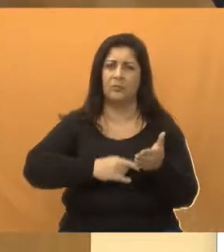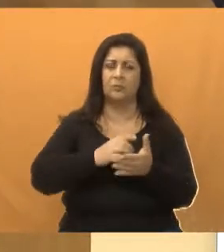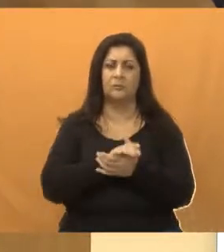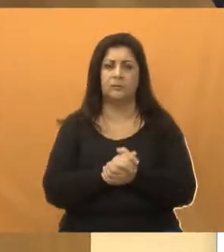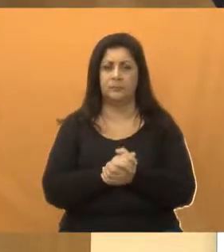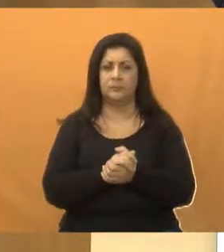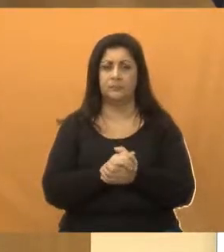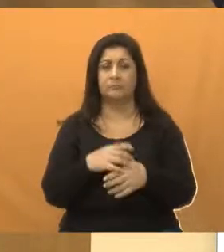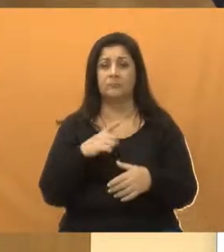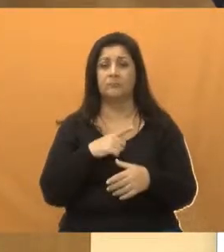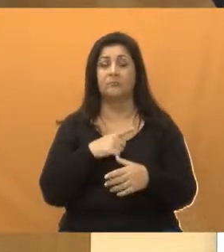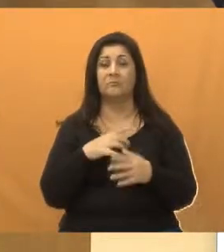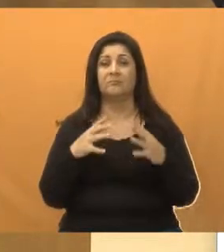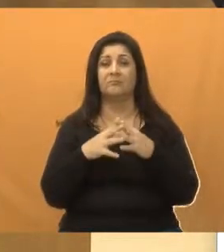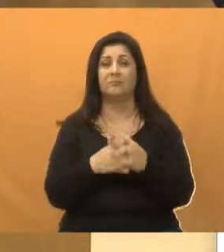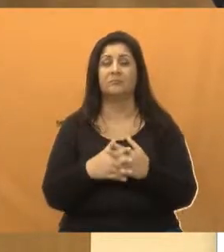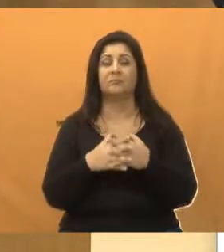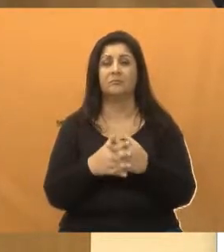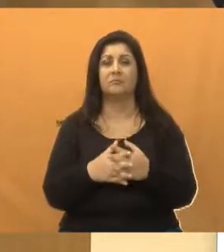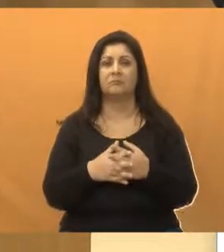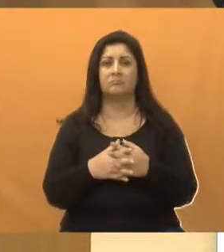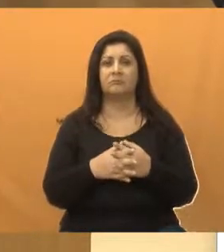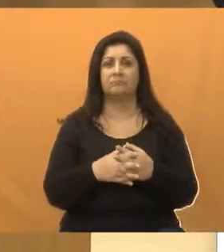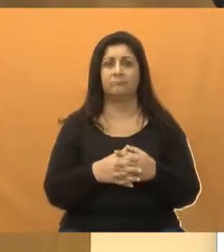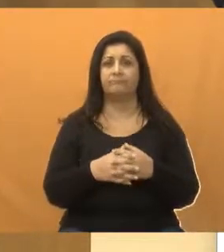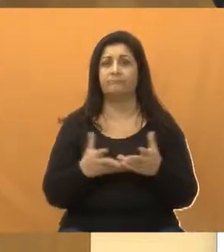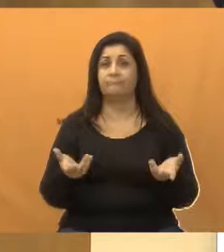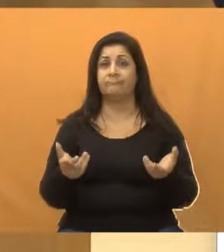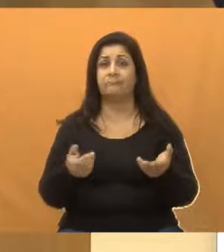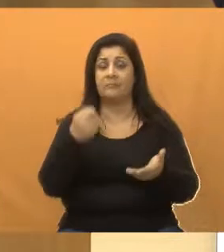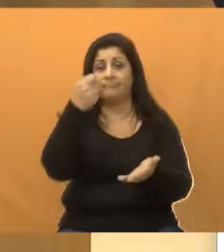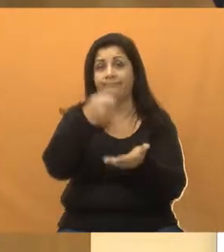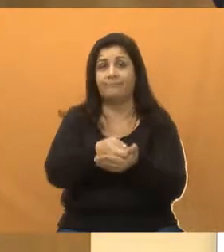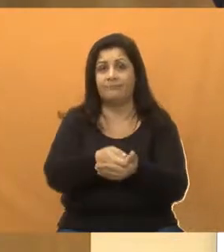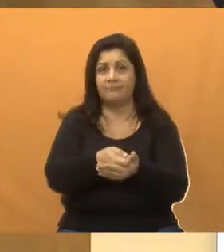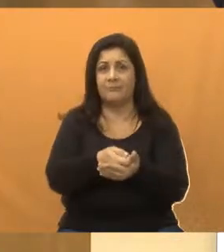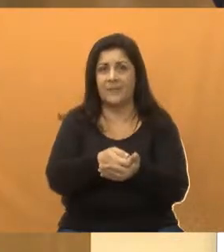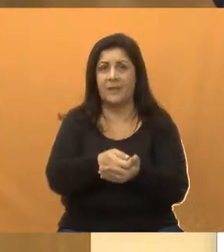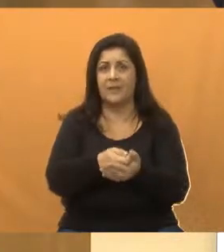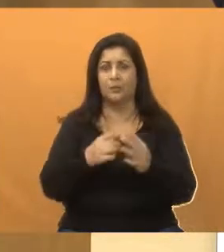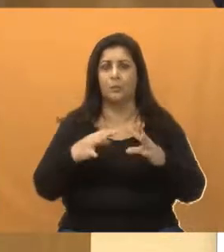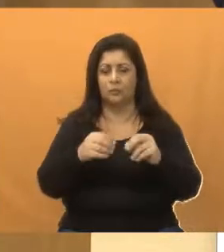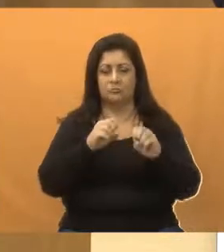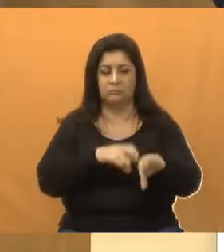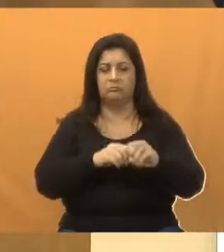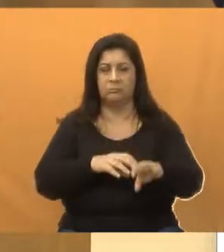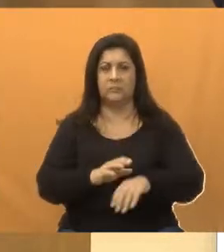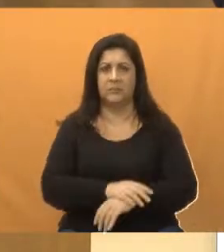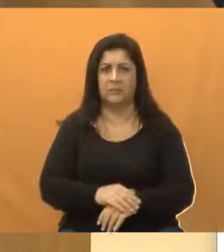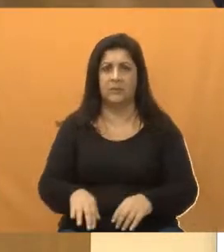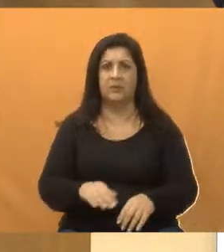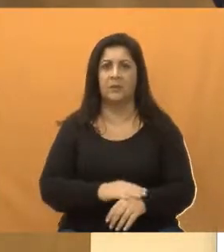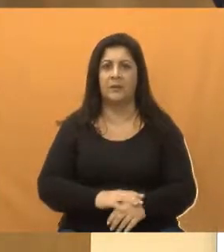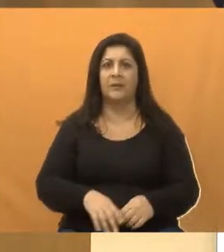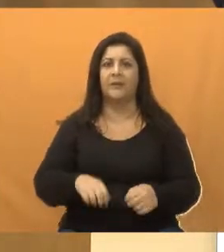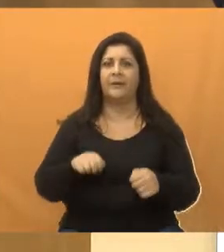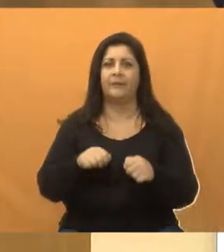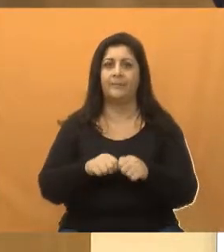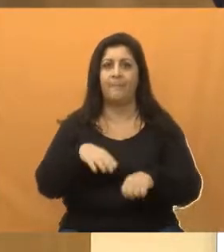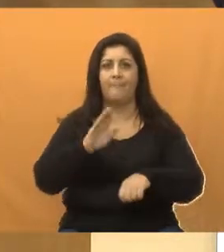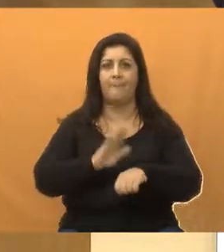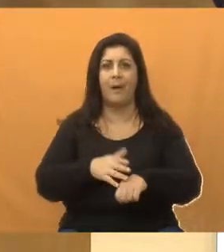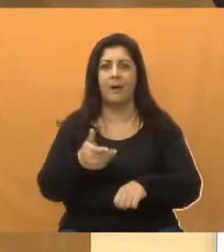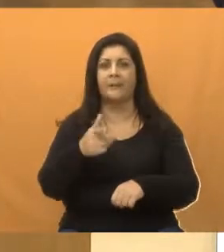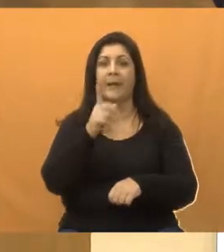dificuldade em cumprir o gasto com a educação. Então jogaram mais essa conta de água, em